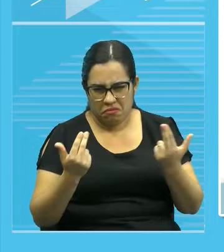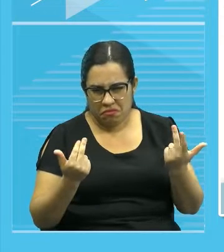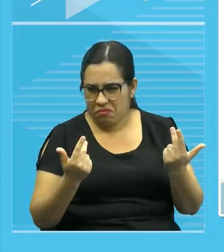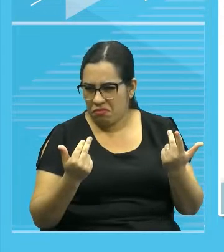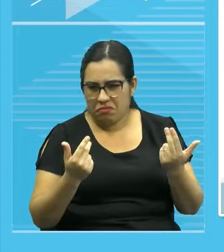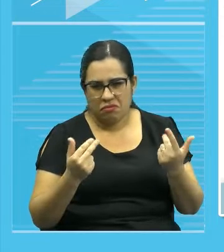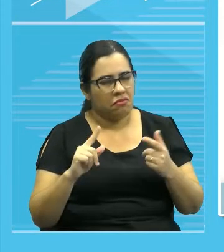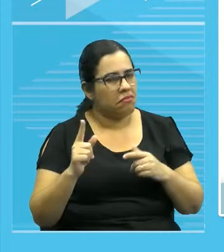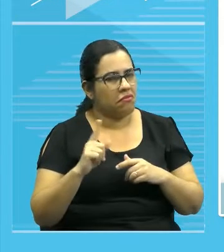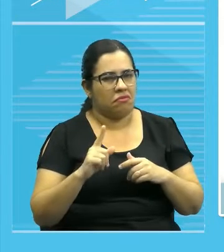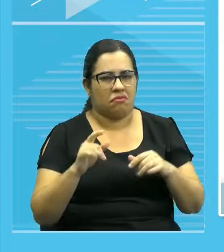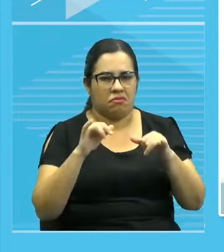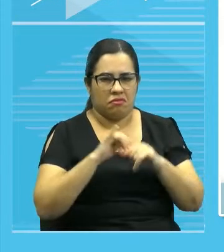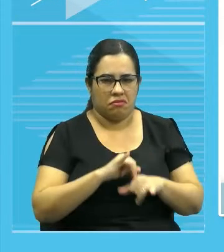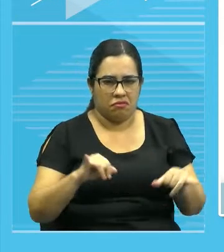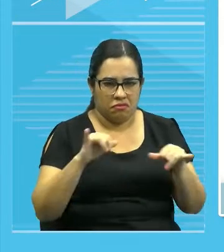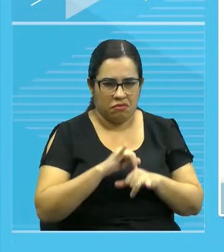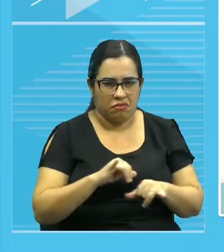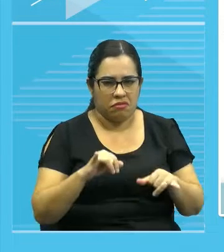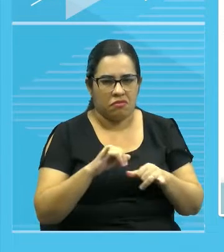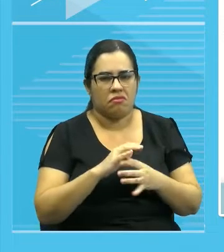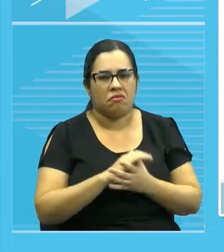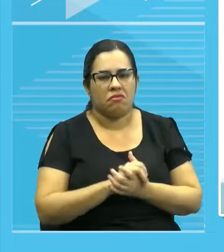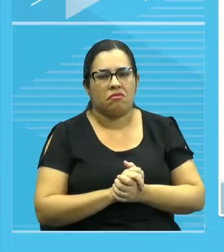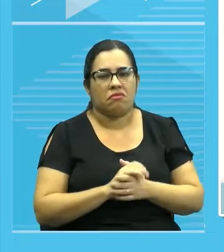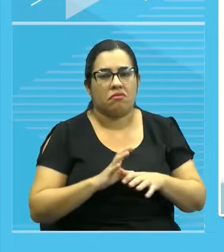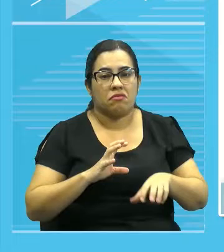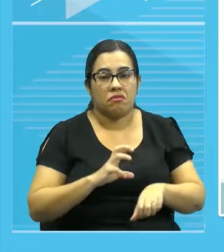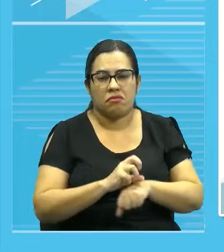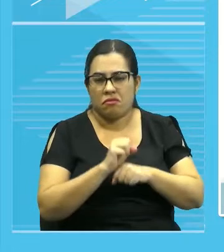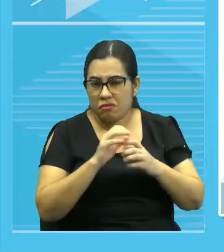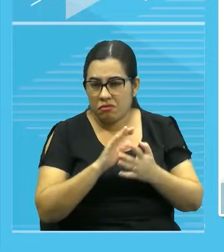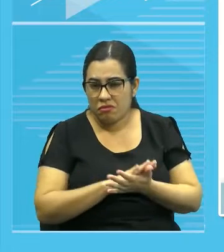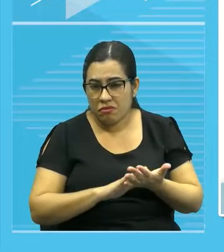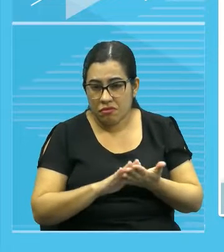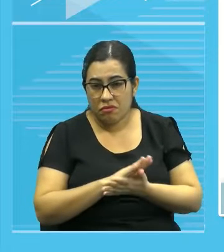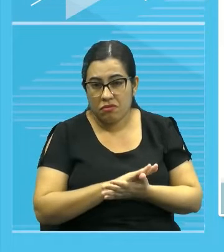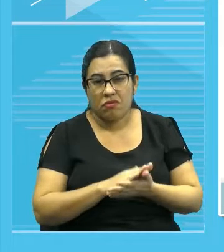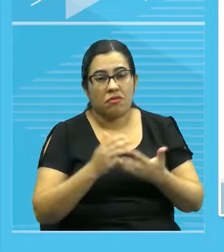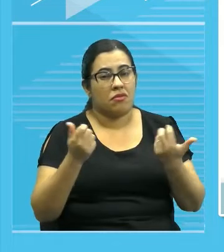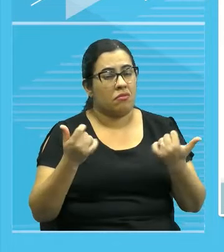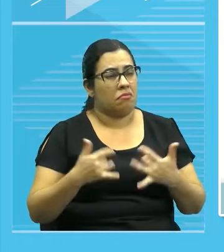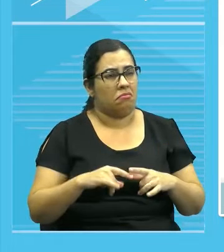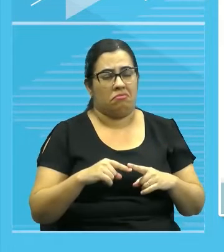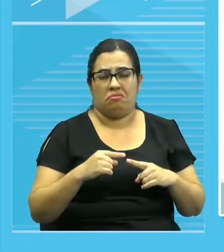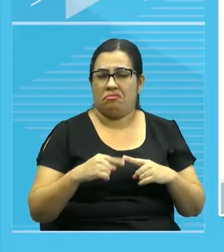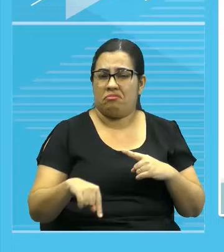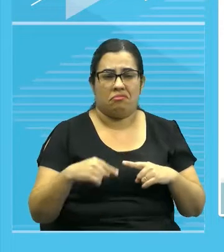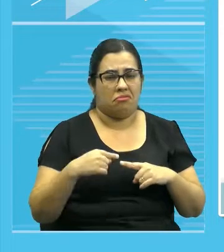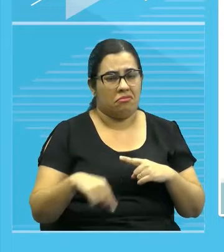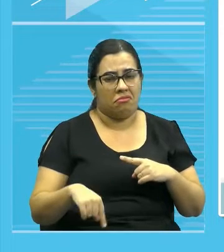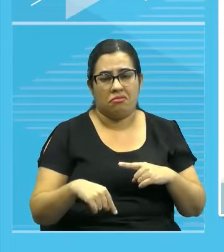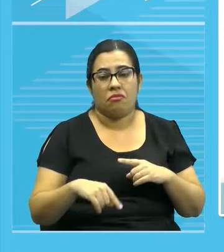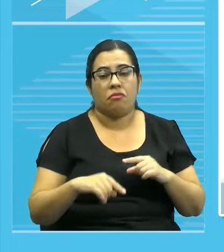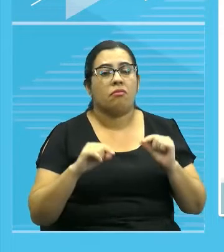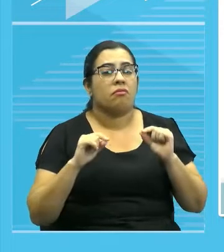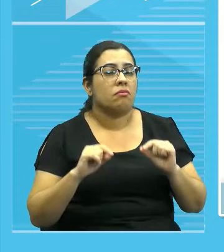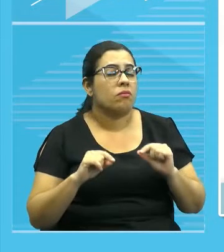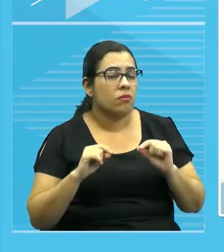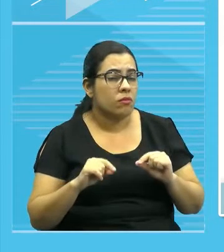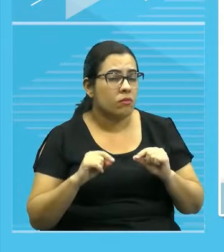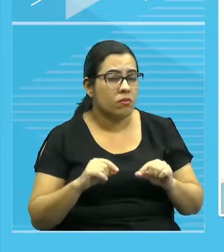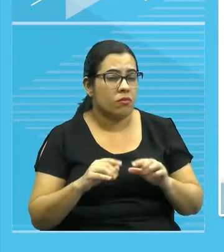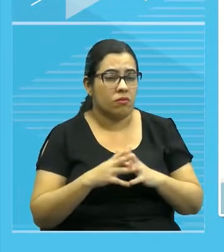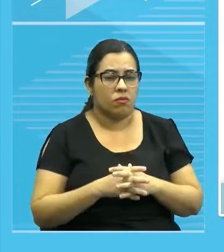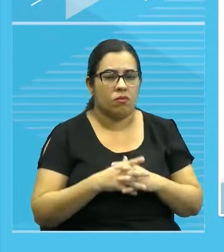informar que os indígenas ainda não foram conquistados ele não tá falando disso ele tá falando de usurpar